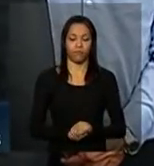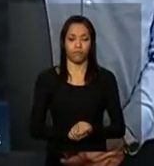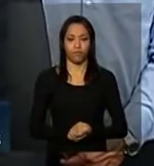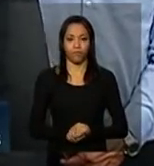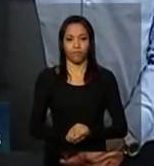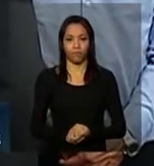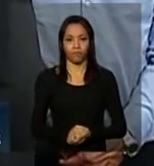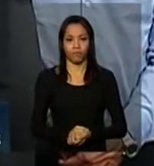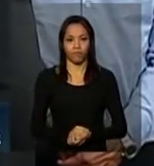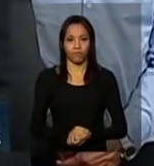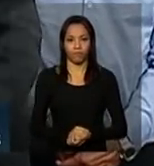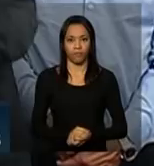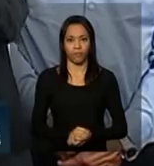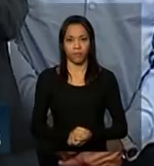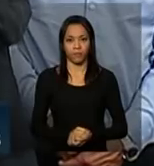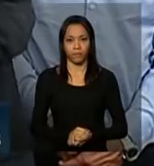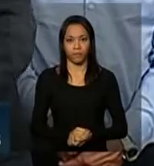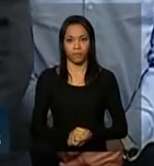emprego